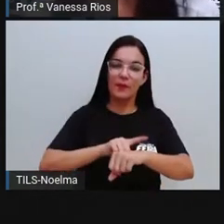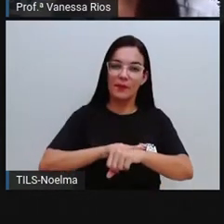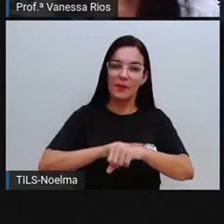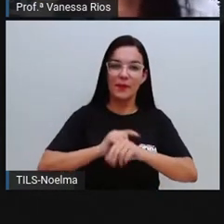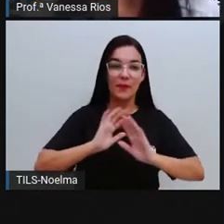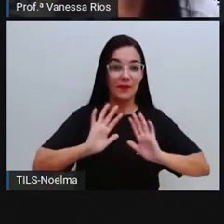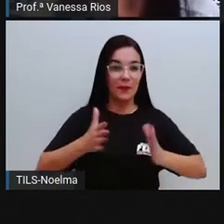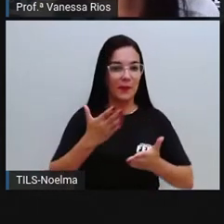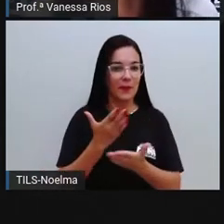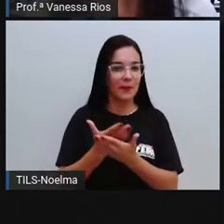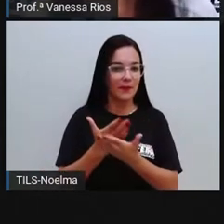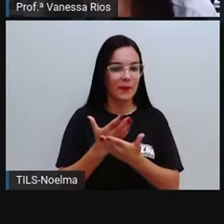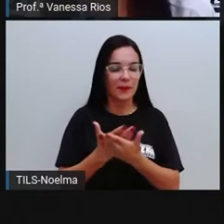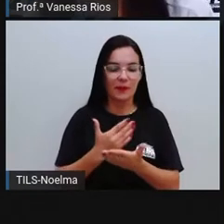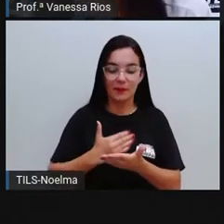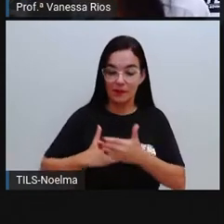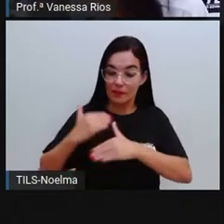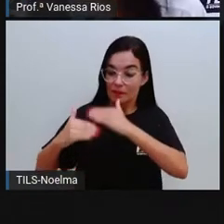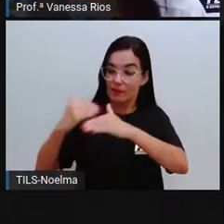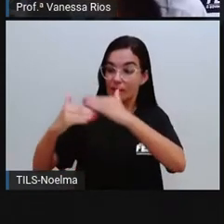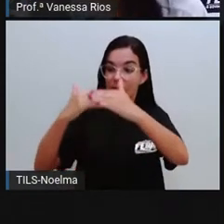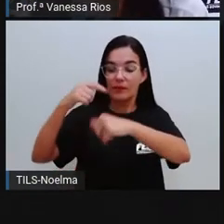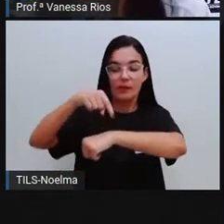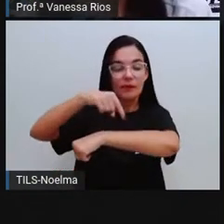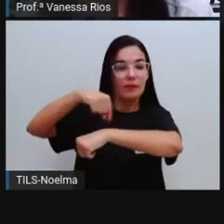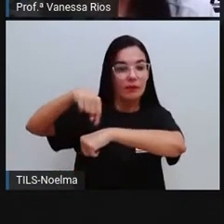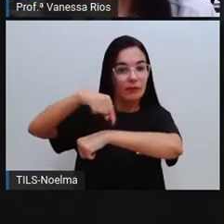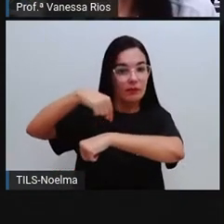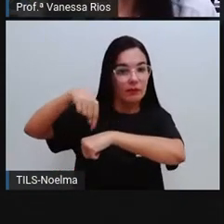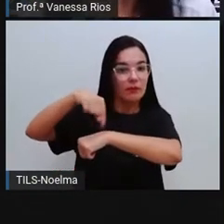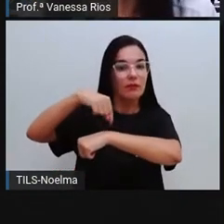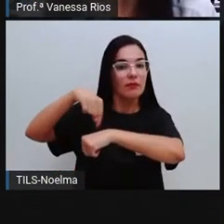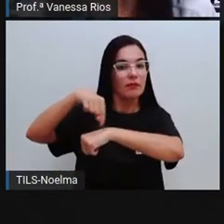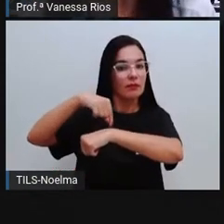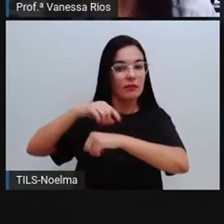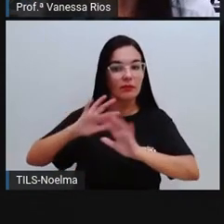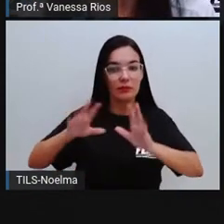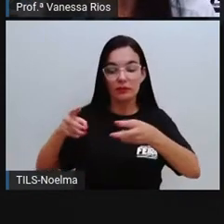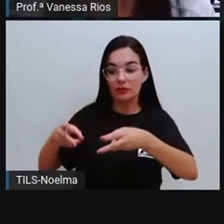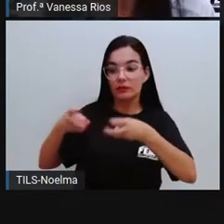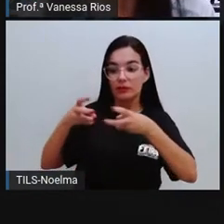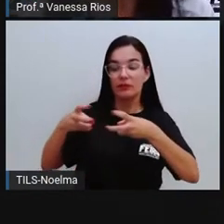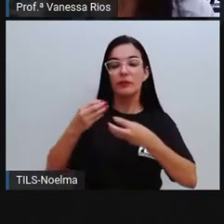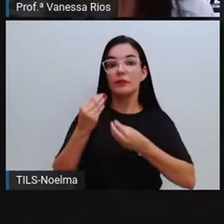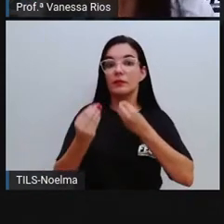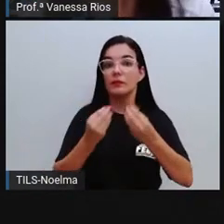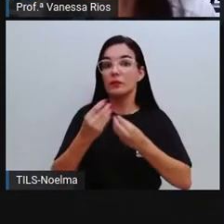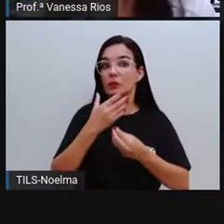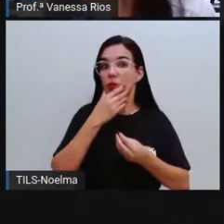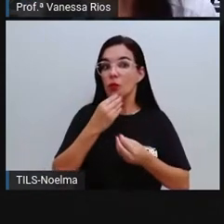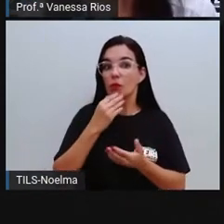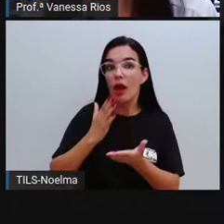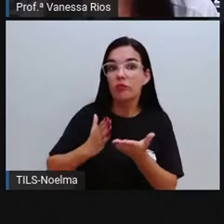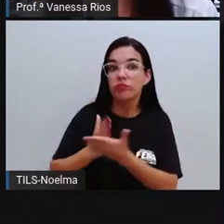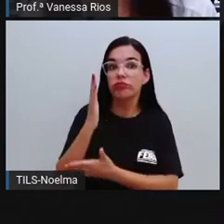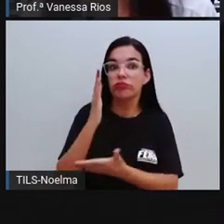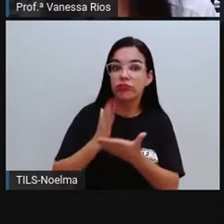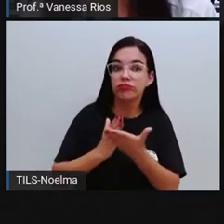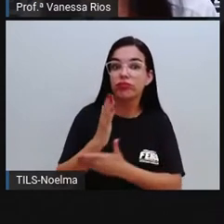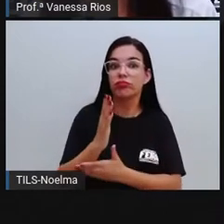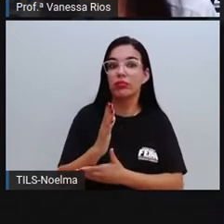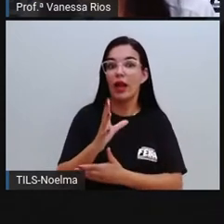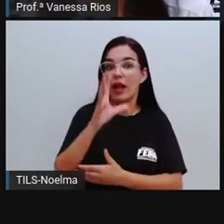a evolução do relógio, sobre a história do relógio e percebeu como o homem, né, avançou, como o homem